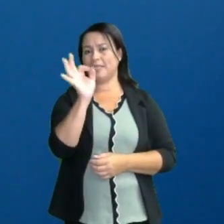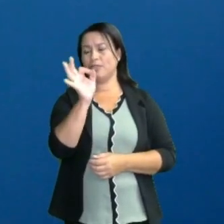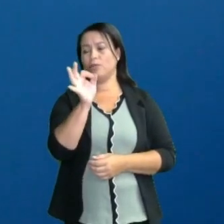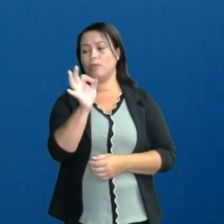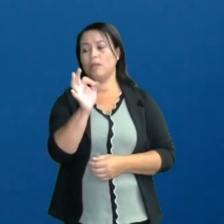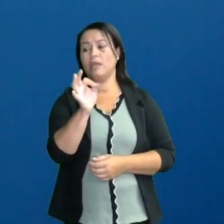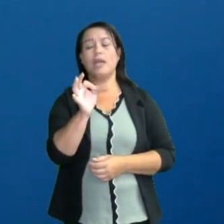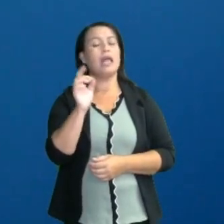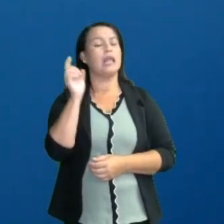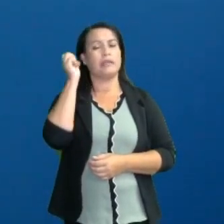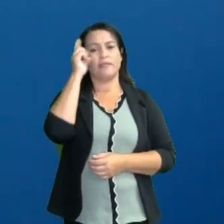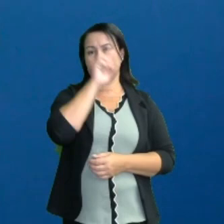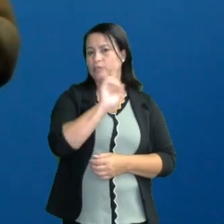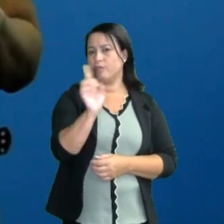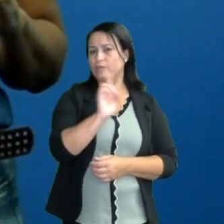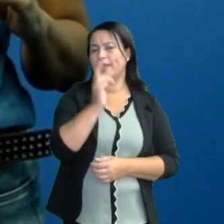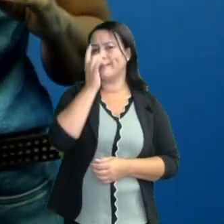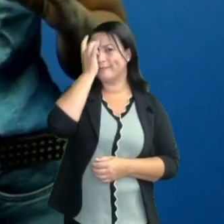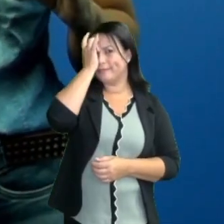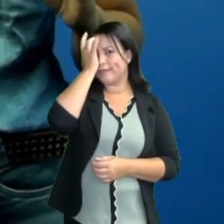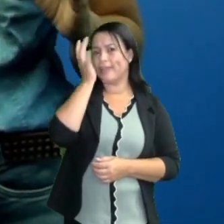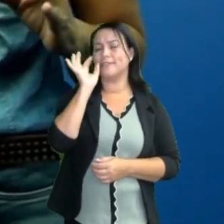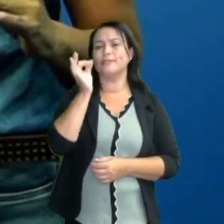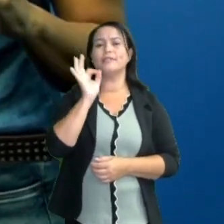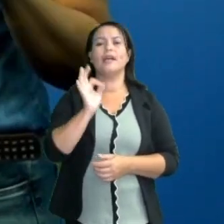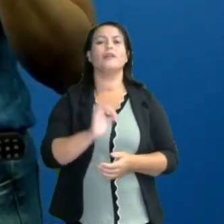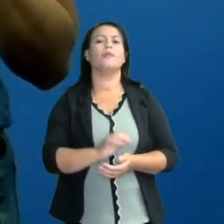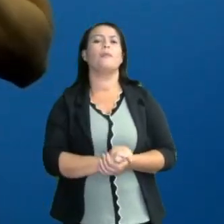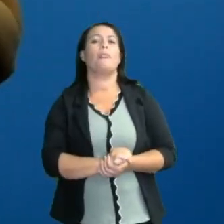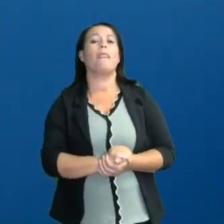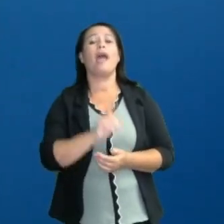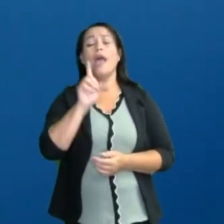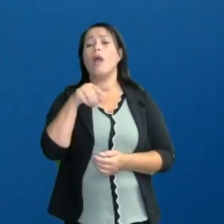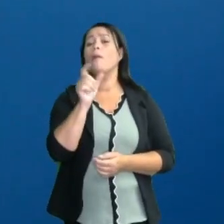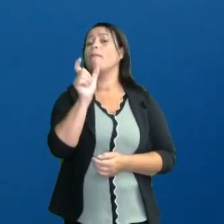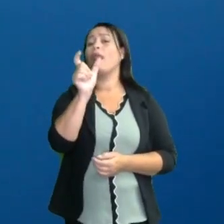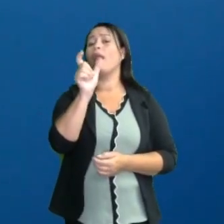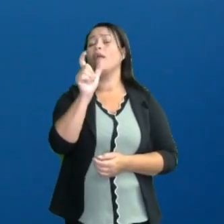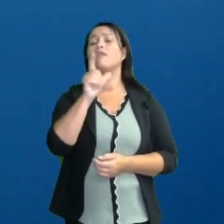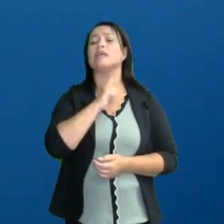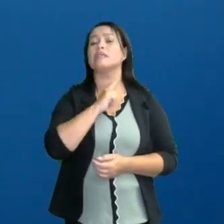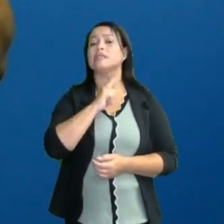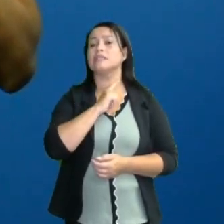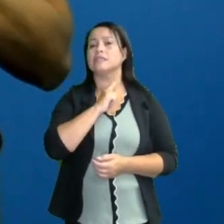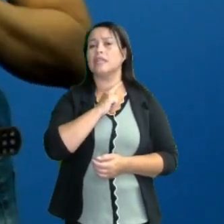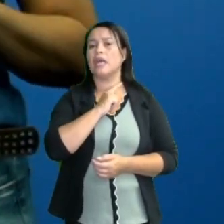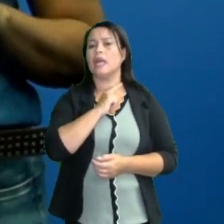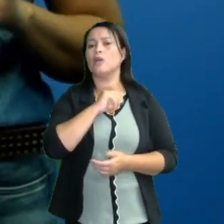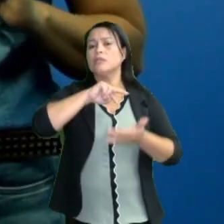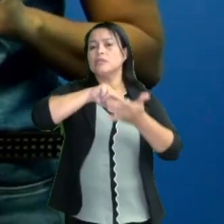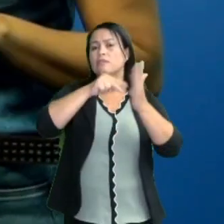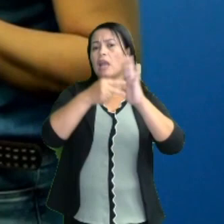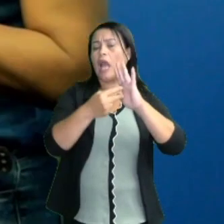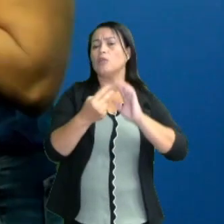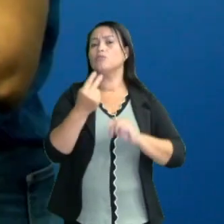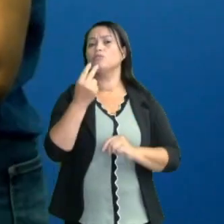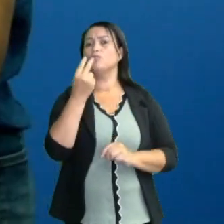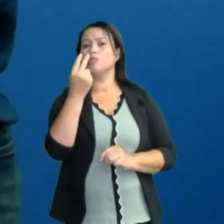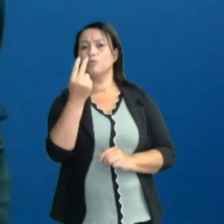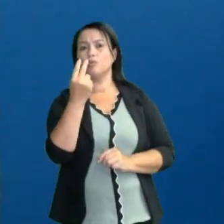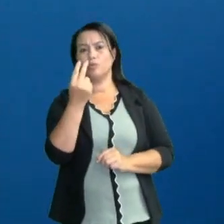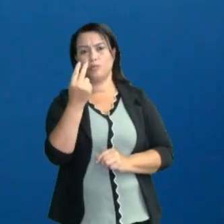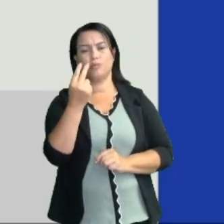Tá certo? Não está difícil, tá super fácil. Tá certo? É uma palavra que ela traz aí um duplo sentido.